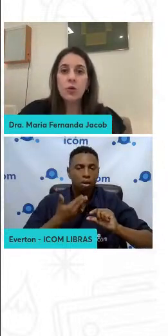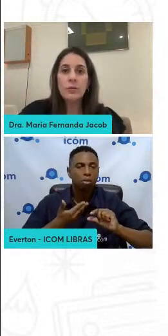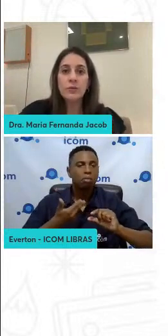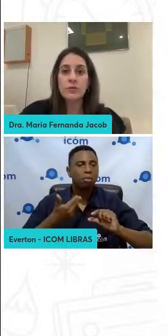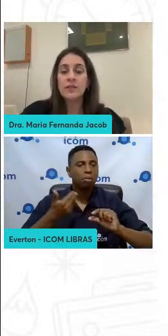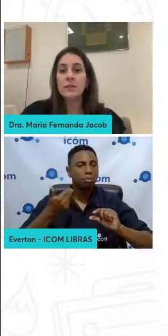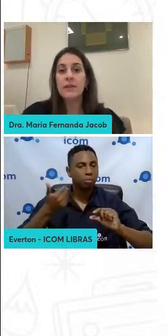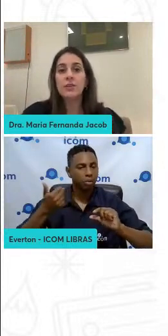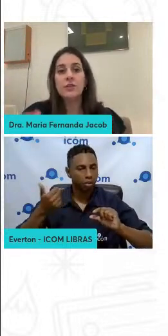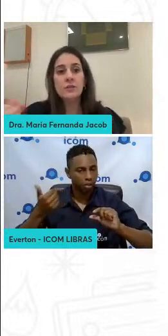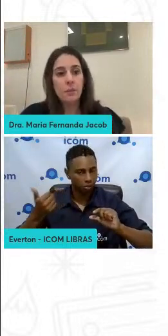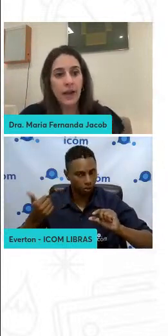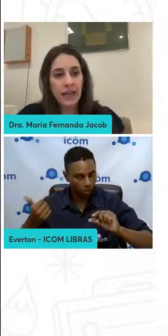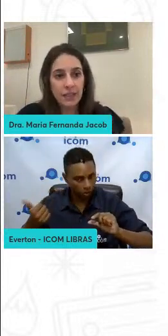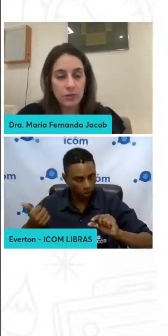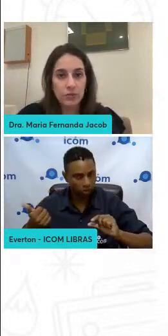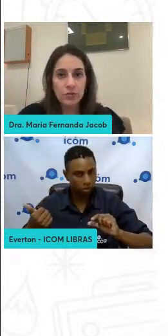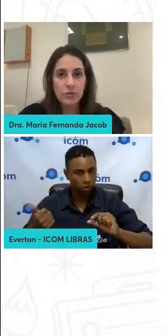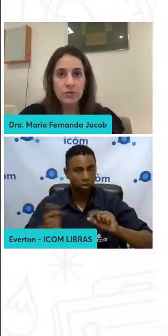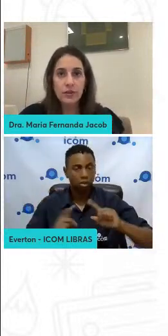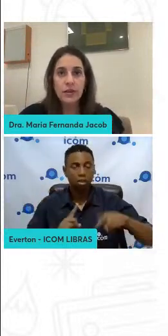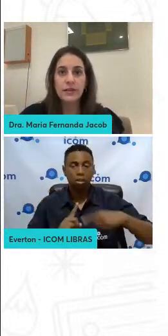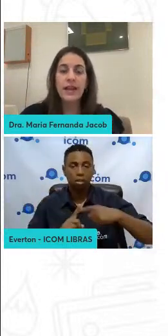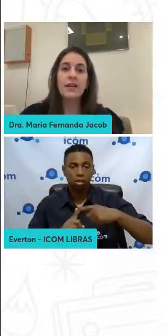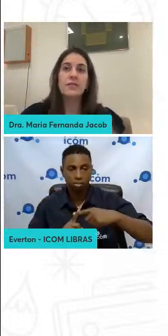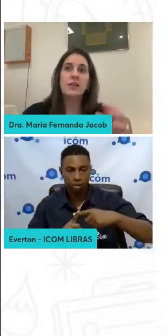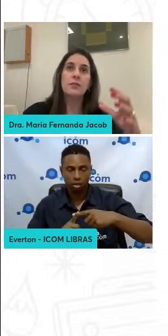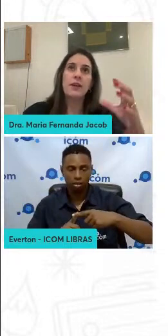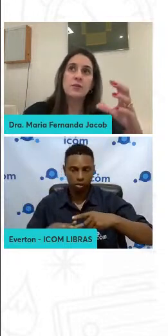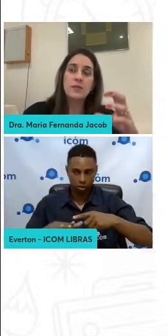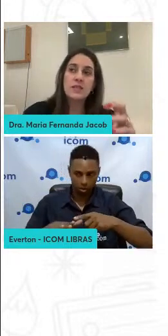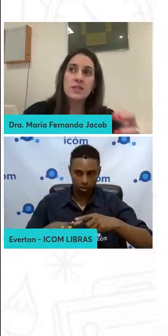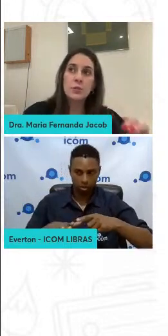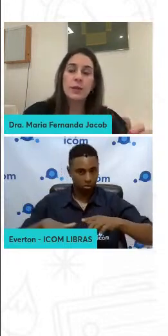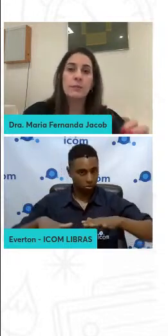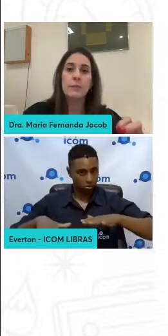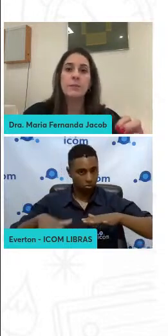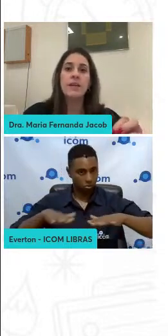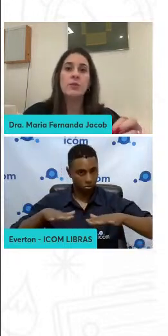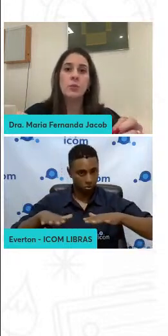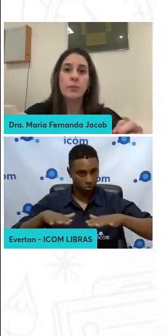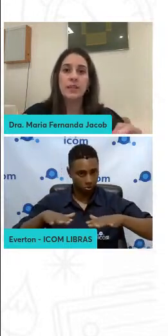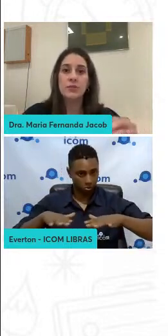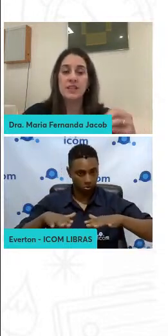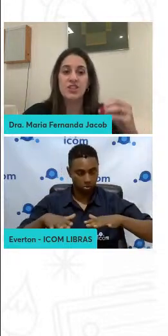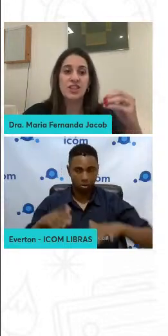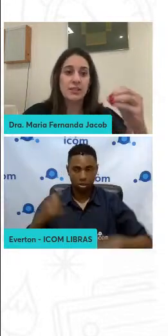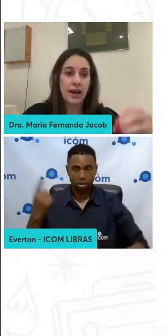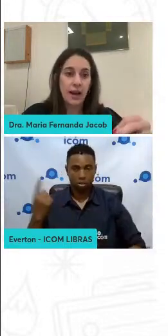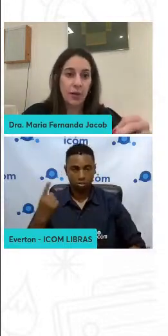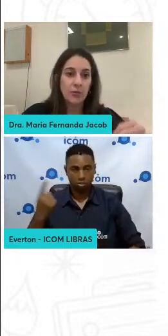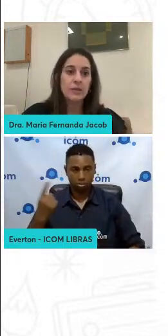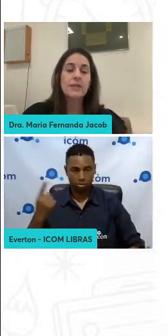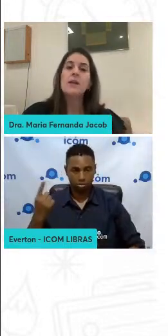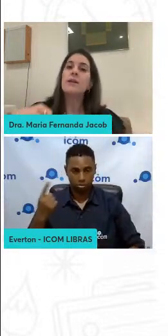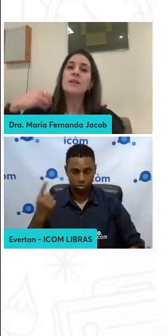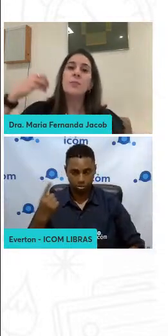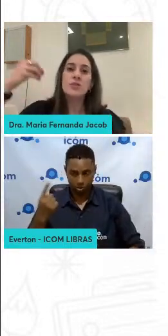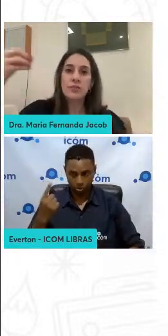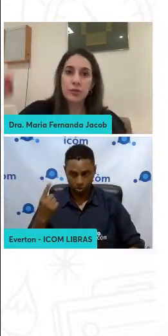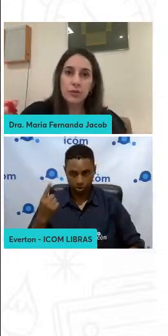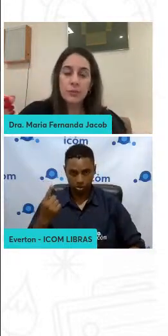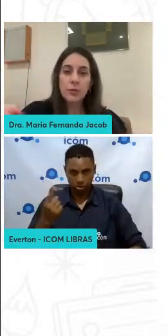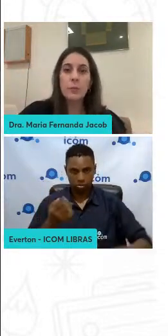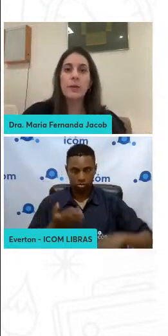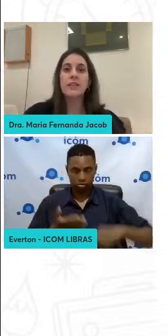nesses decúbitos e também nos planos. Né? Eu faço um exercício primeiro num plano sagital, para